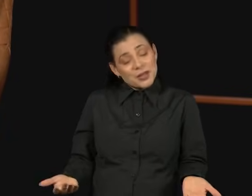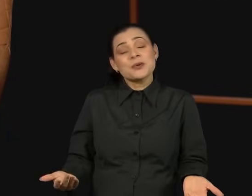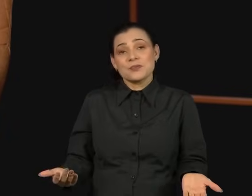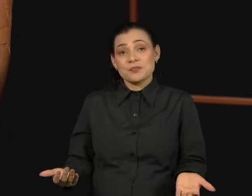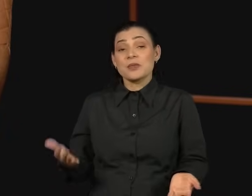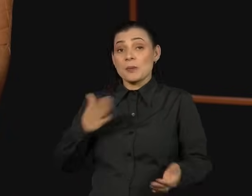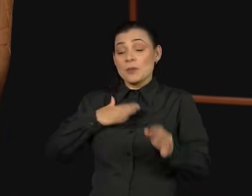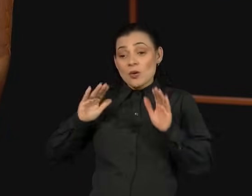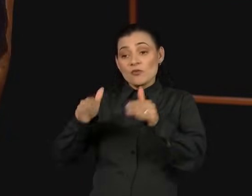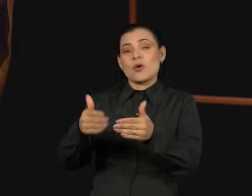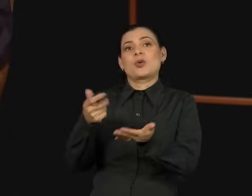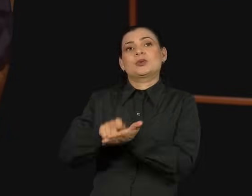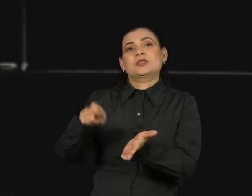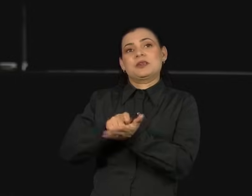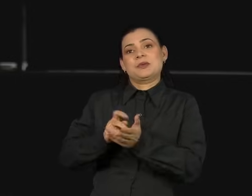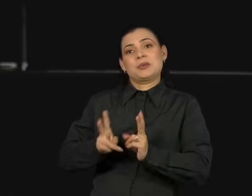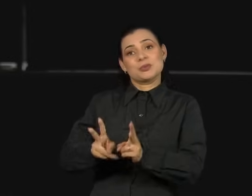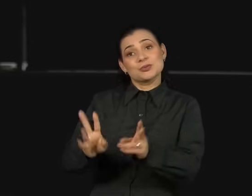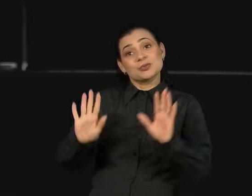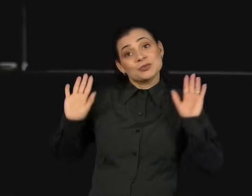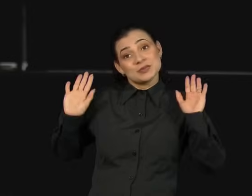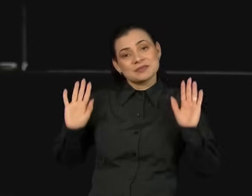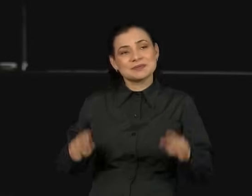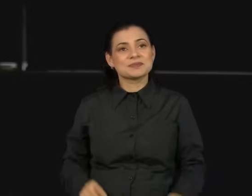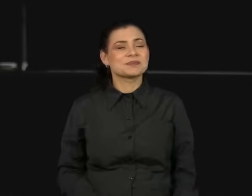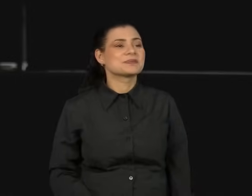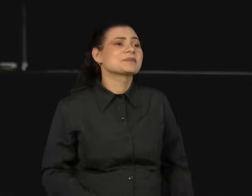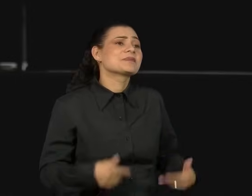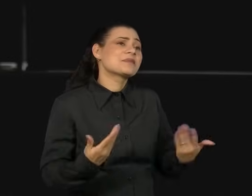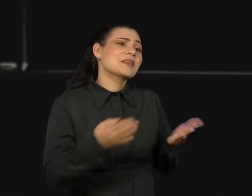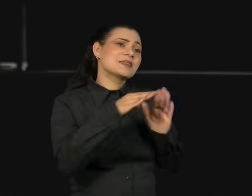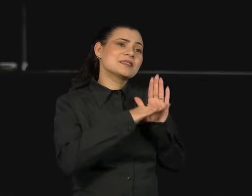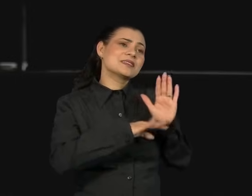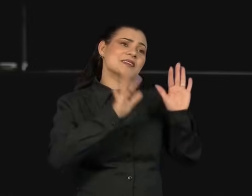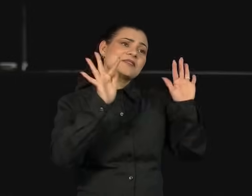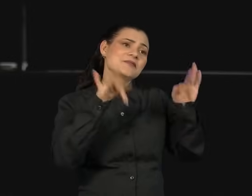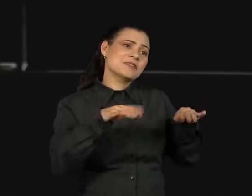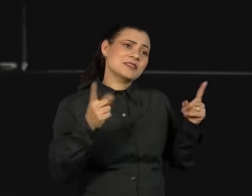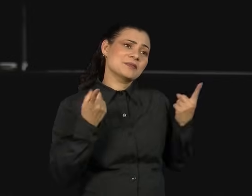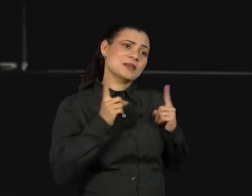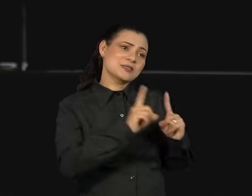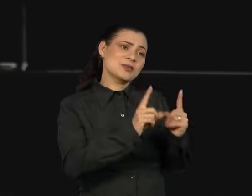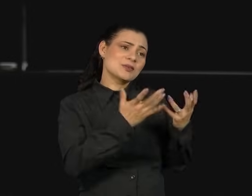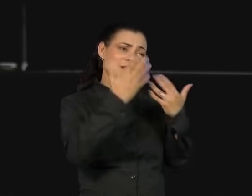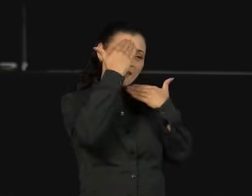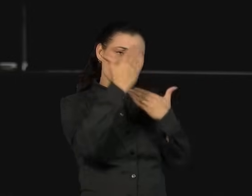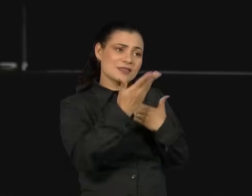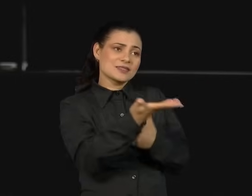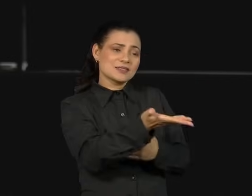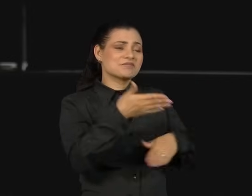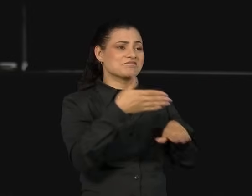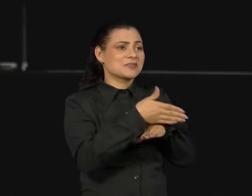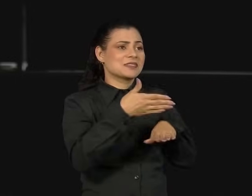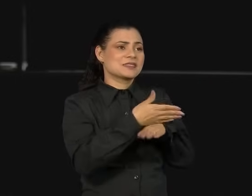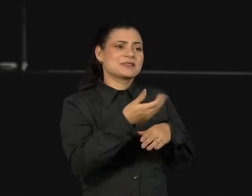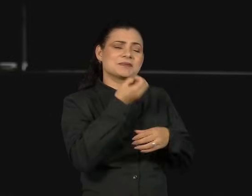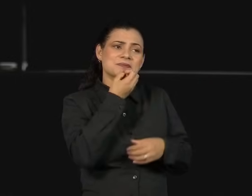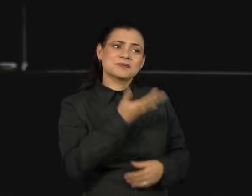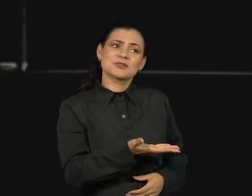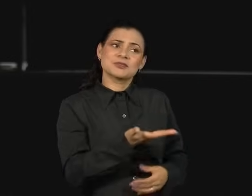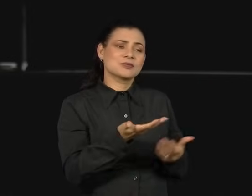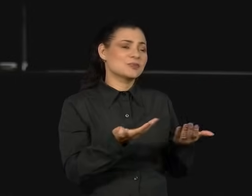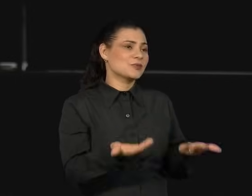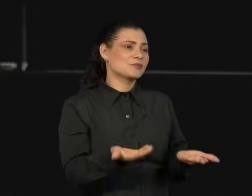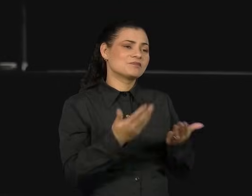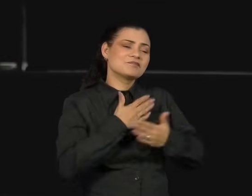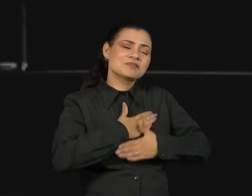meu foco é escrever. Bom, Wisnik, programa chegando ao fim, a gente quer agradecer muito a sua presença aqui, foi